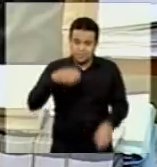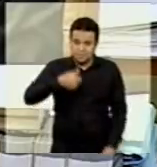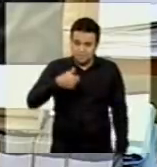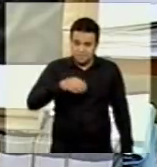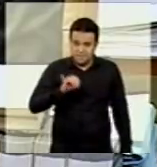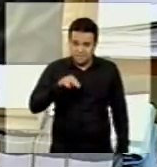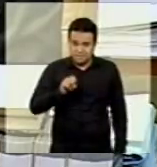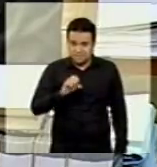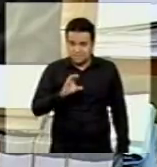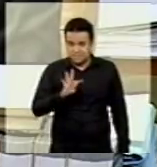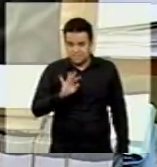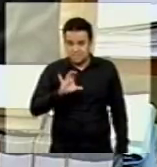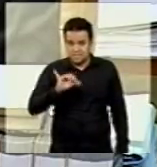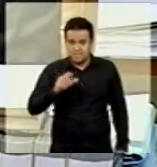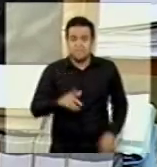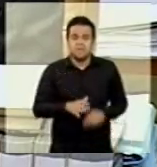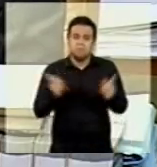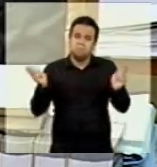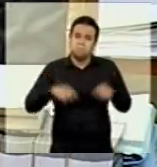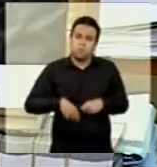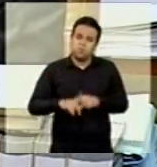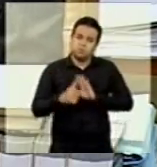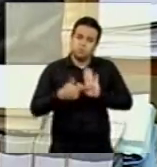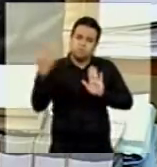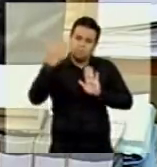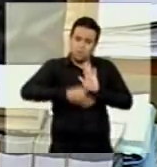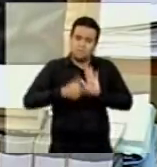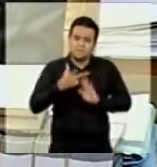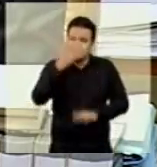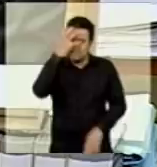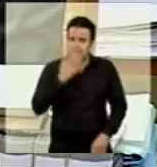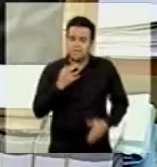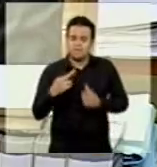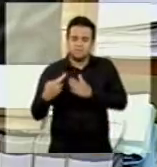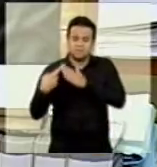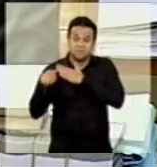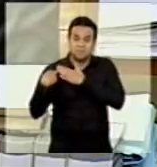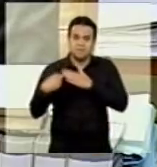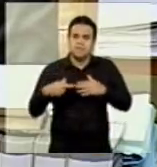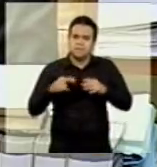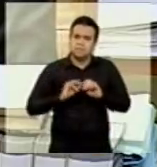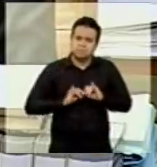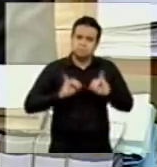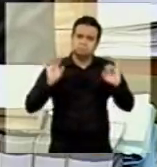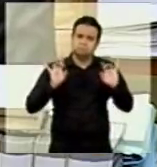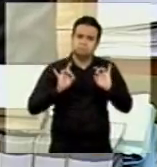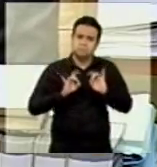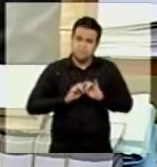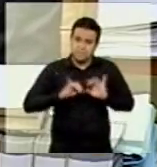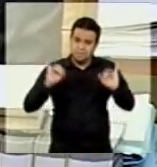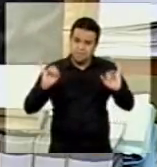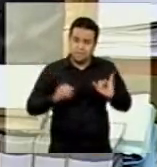posso atestar a seriedade, a responsabilidade, a independência com que